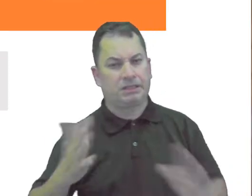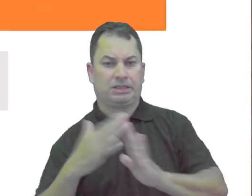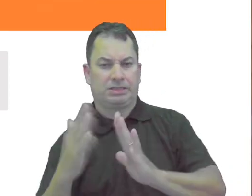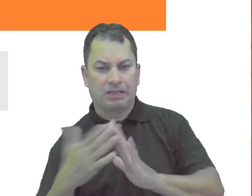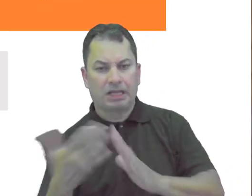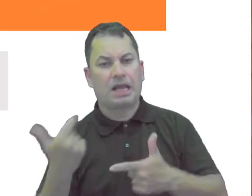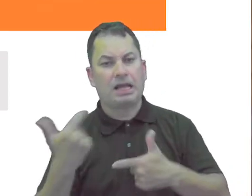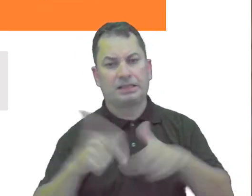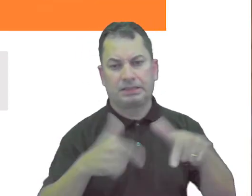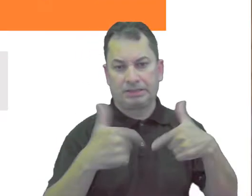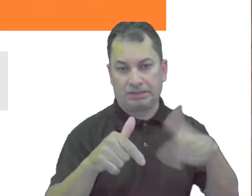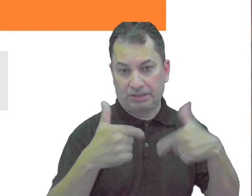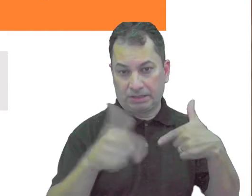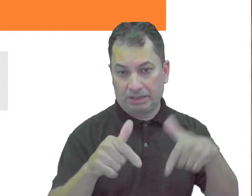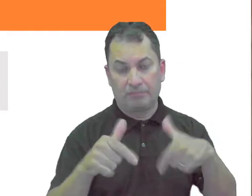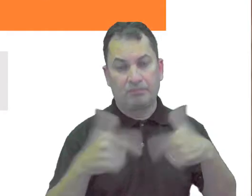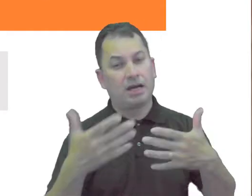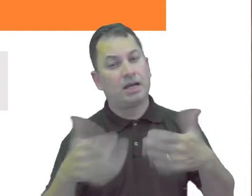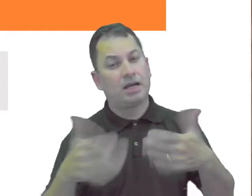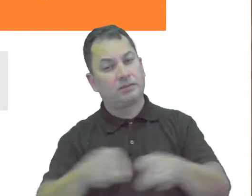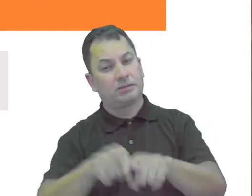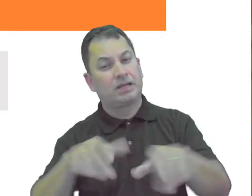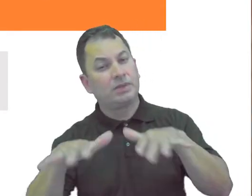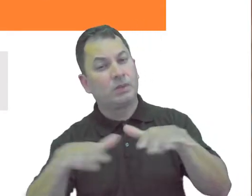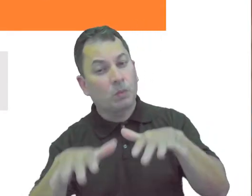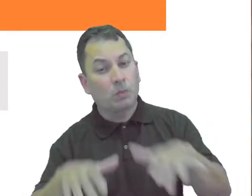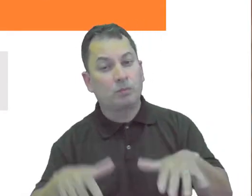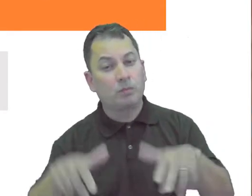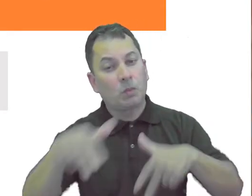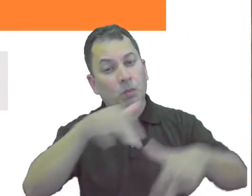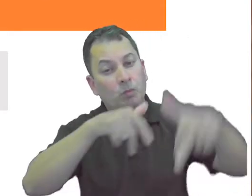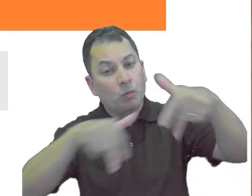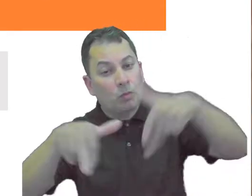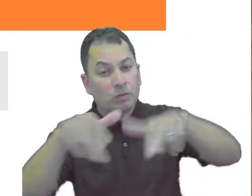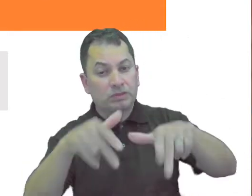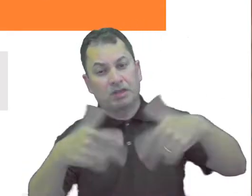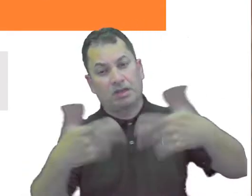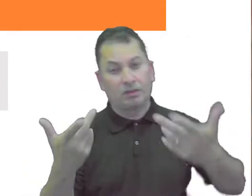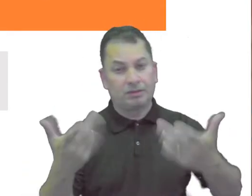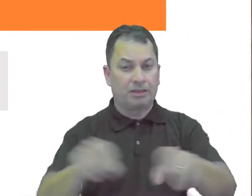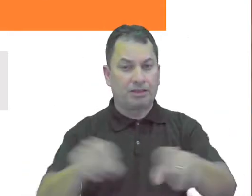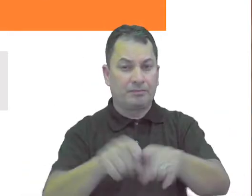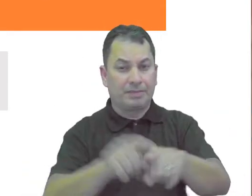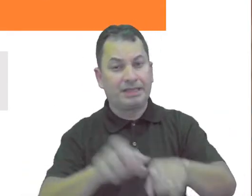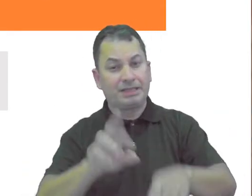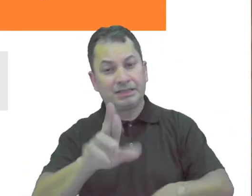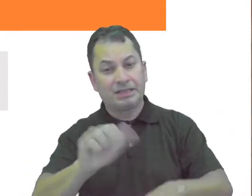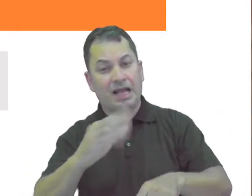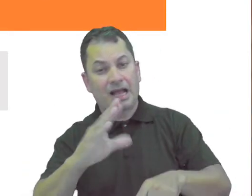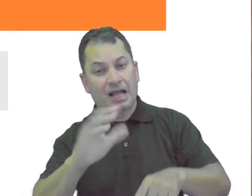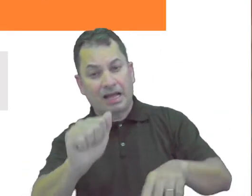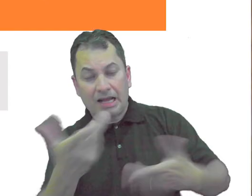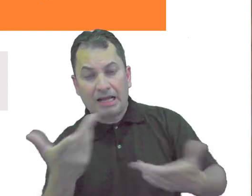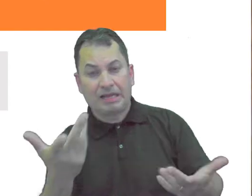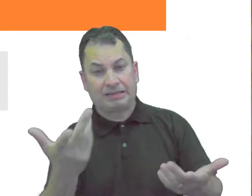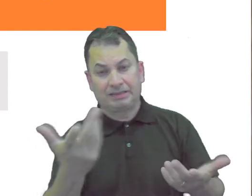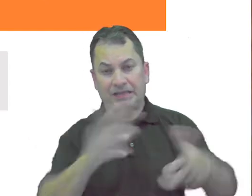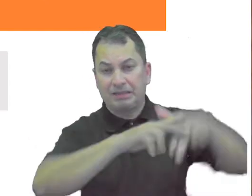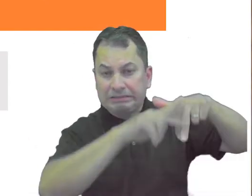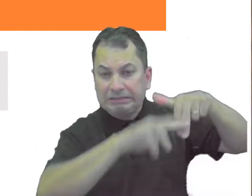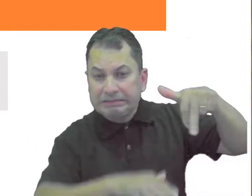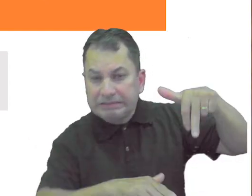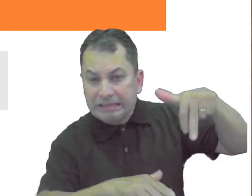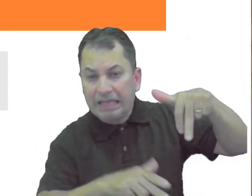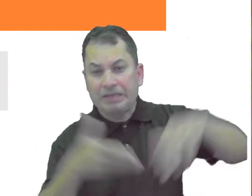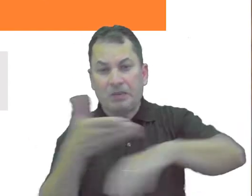de trabalho, de locomoção, né, questões de raça, de gênero, acesso aos serviços de saúde, né?